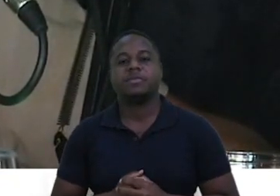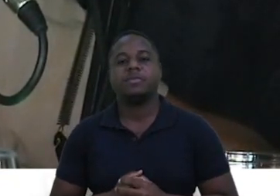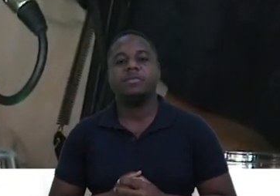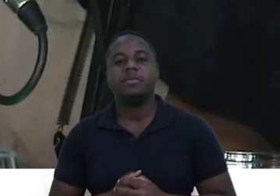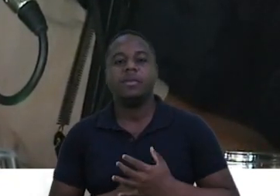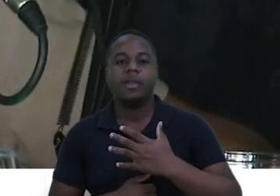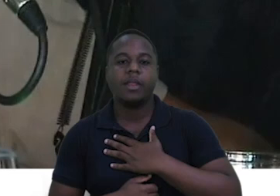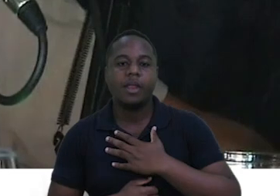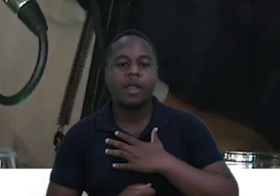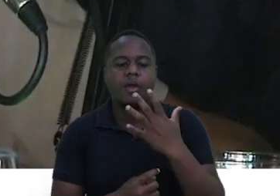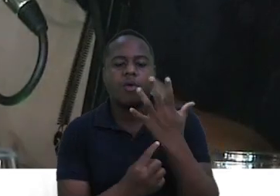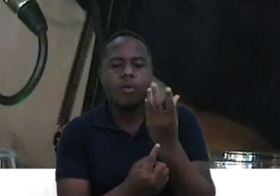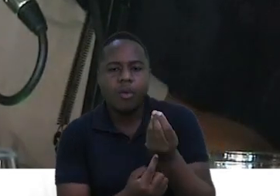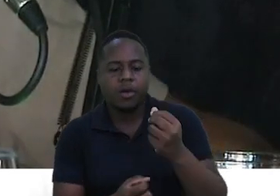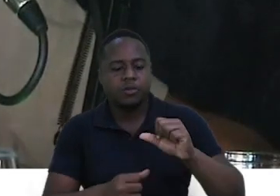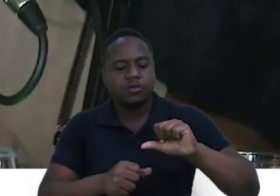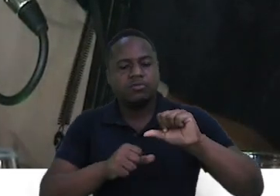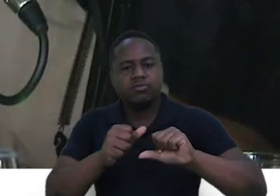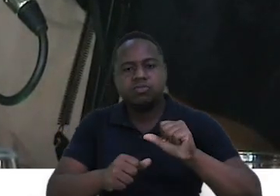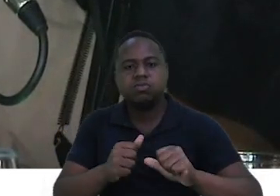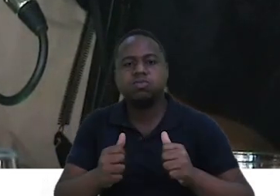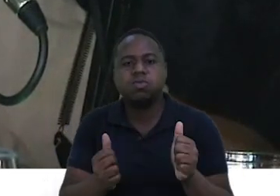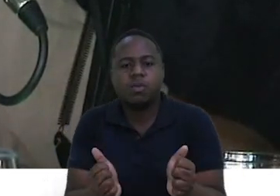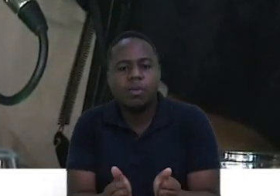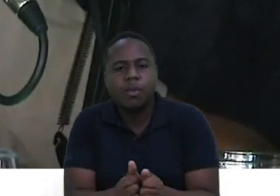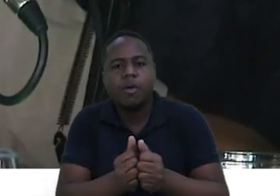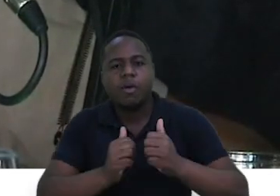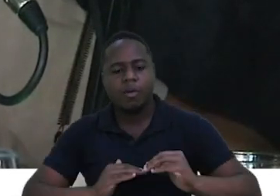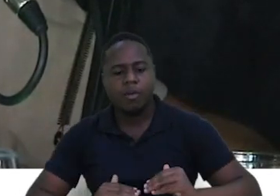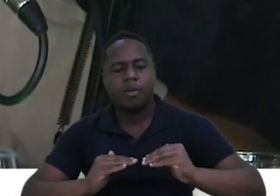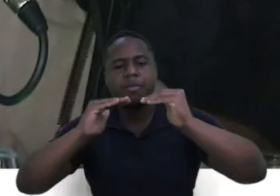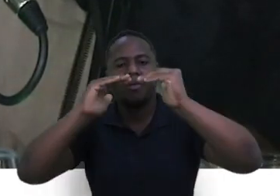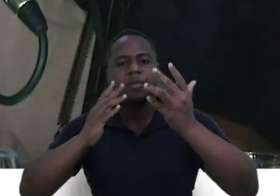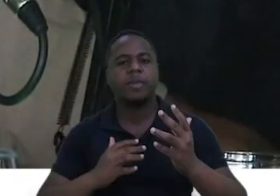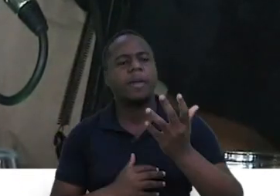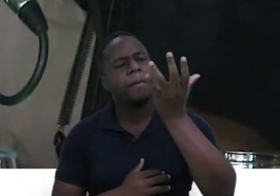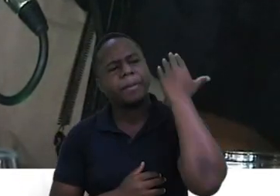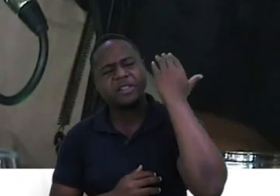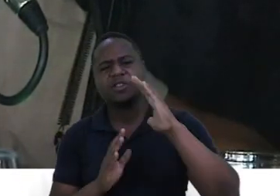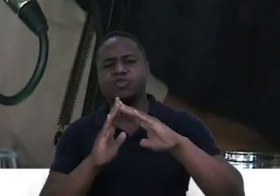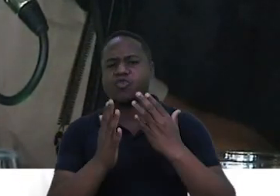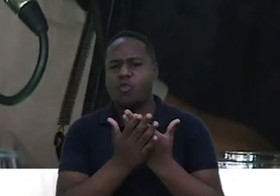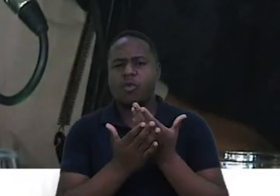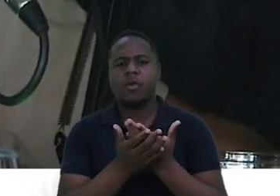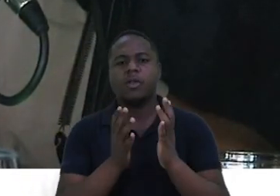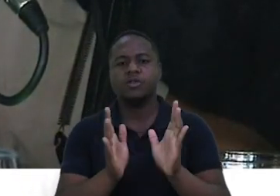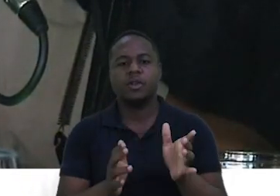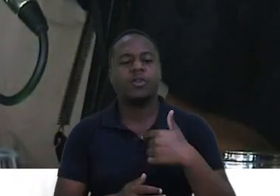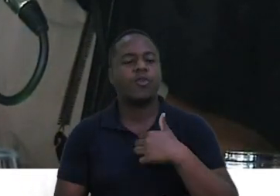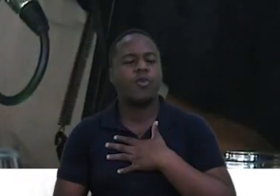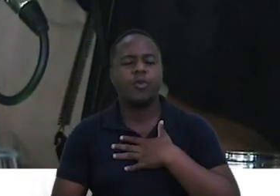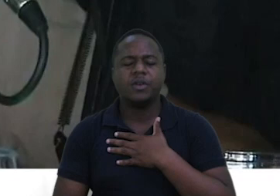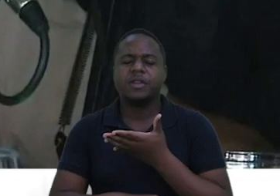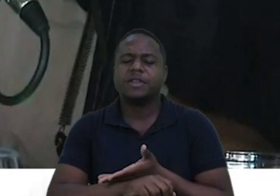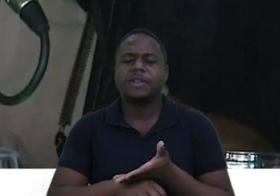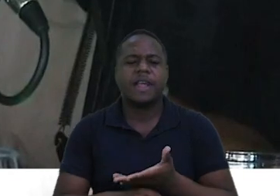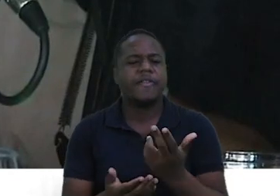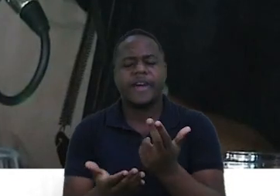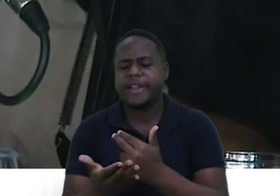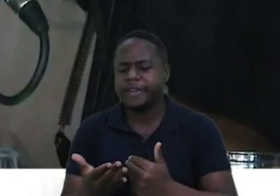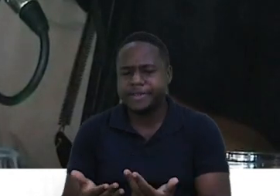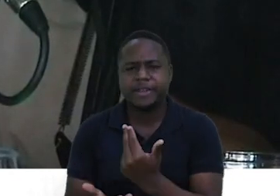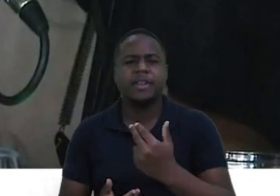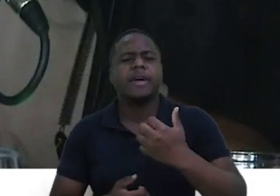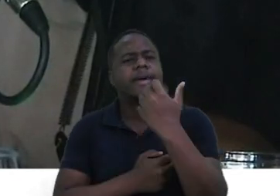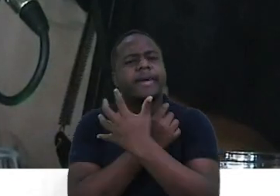O meu processo com a arte foi desde sempre, desde muito novinha, assim, na escola. Sempre gostei de dançar, de desenhar, de